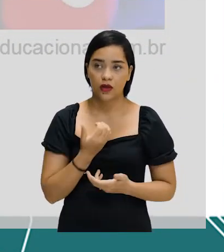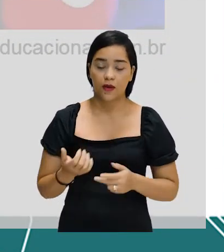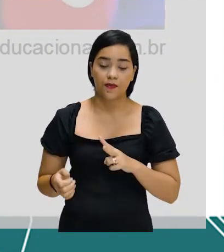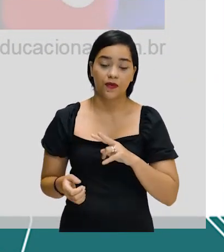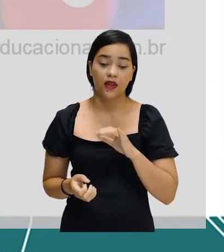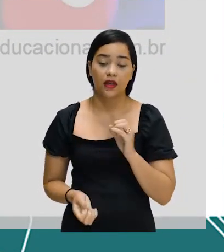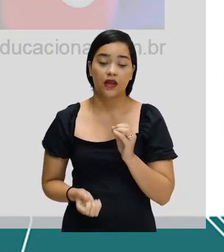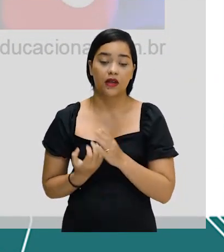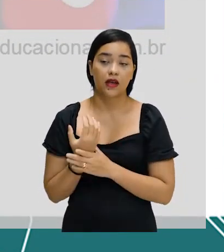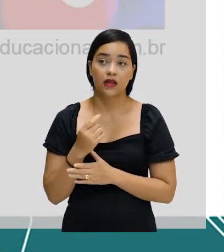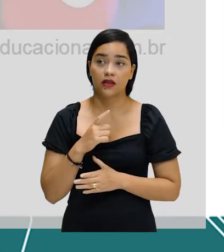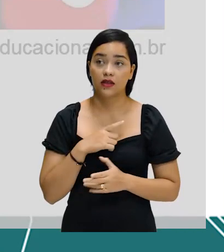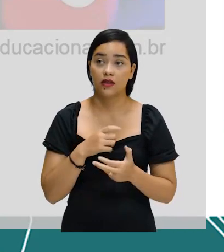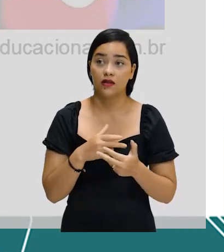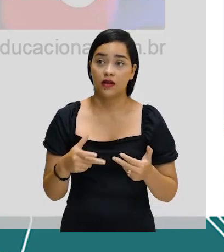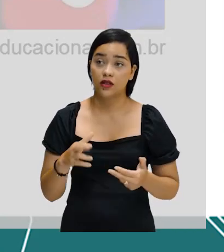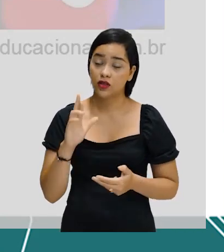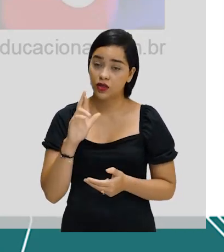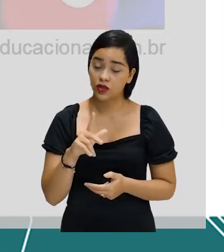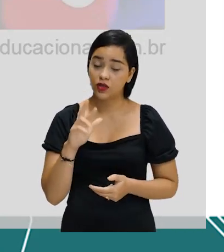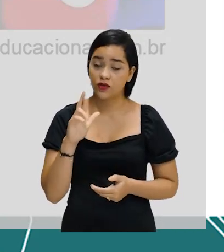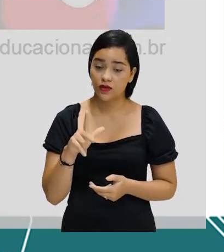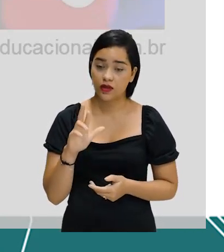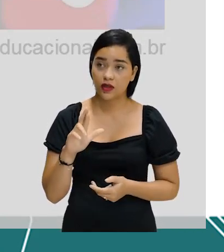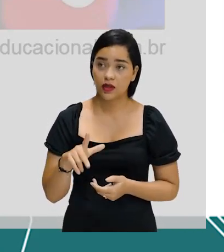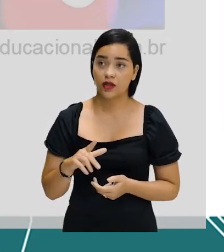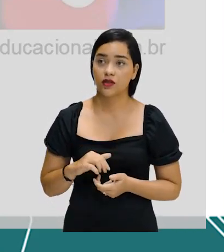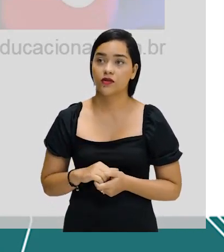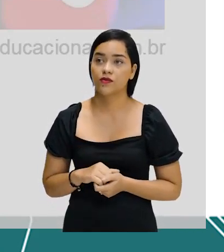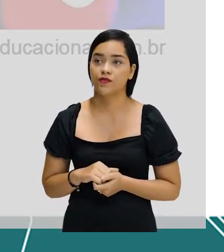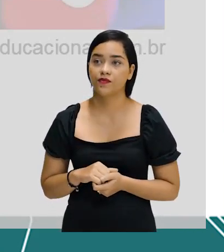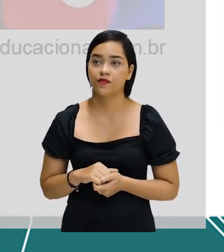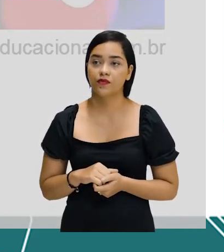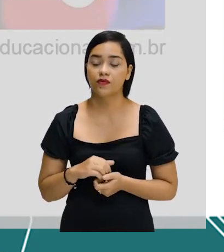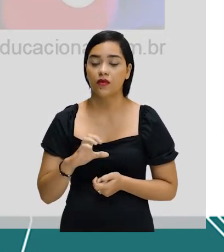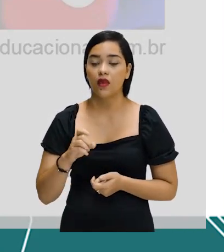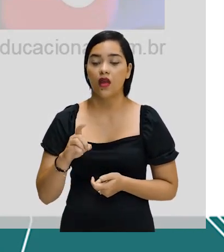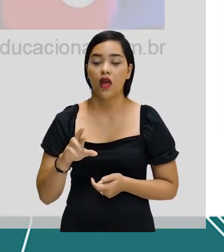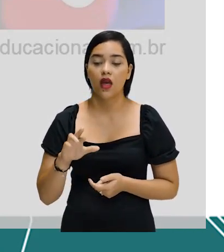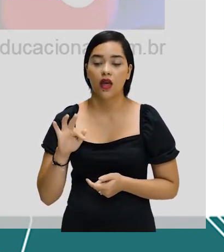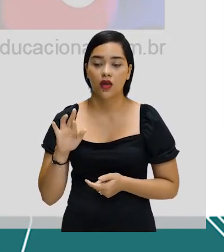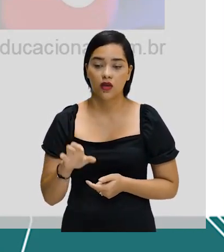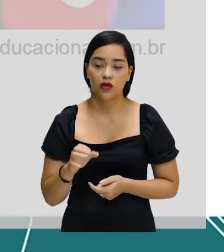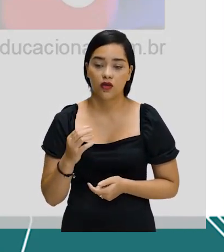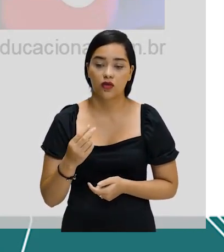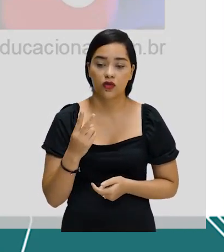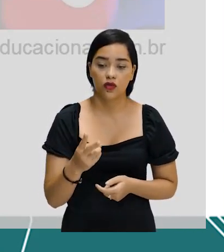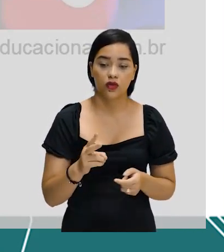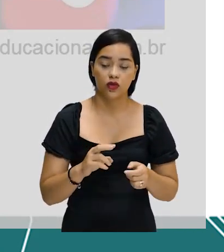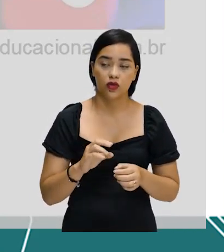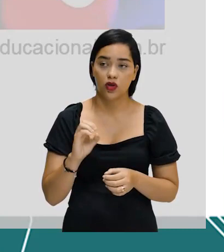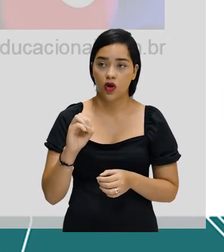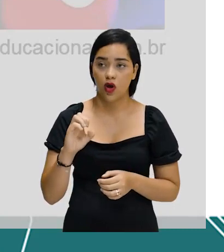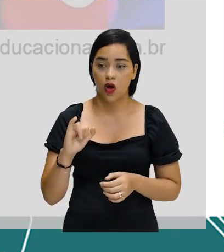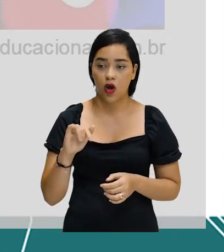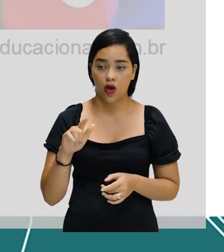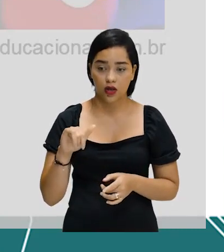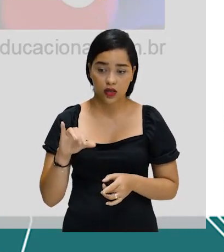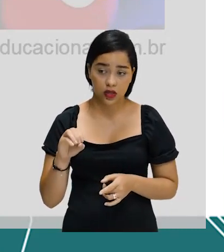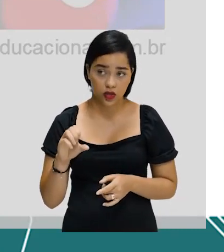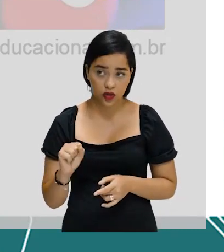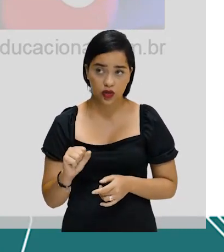vai originar substâncias diferentes. Um enxofre com 2 oxigênios, o